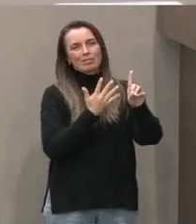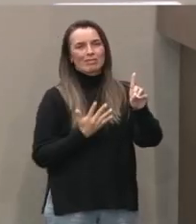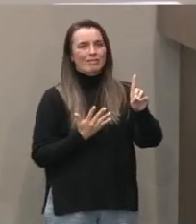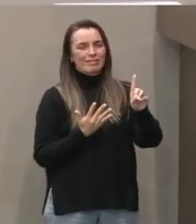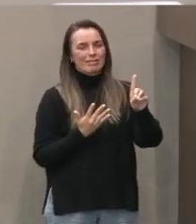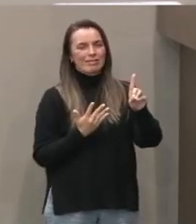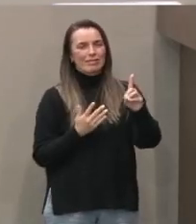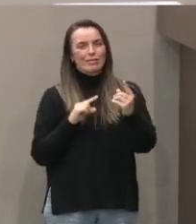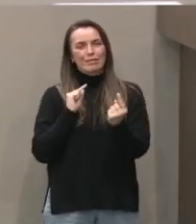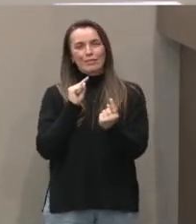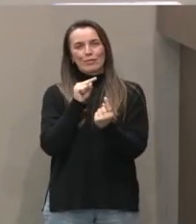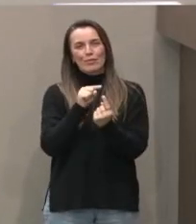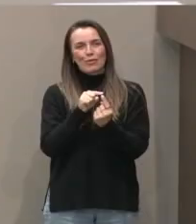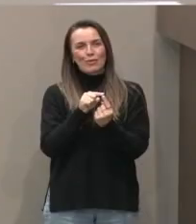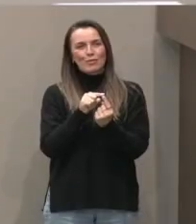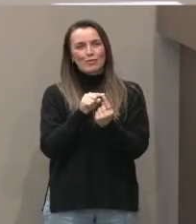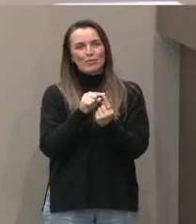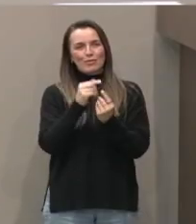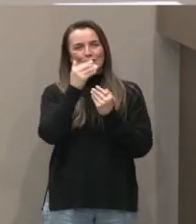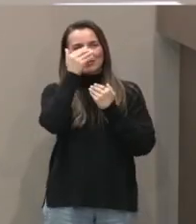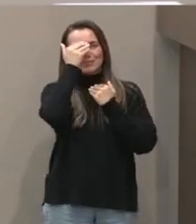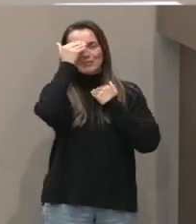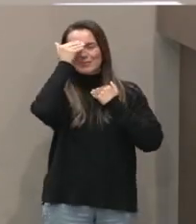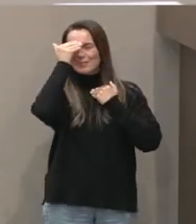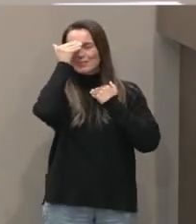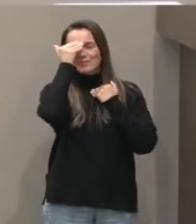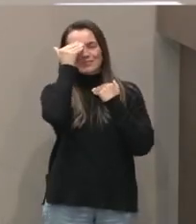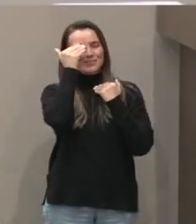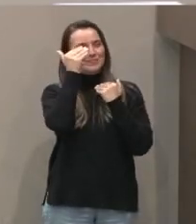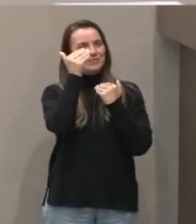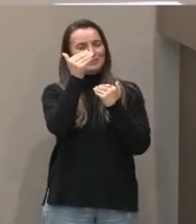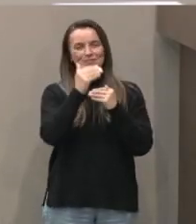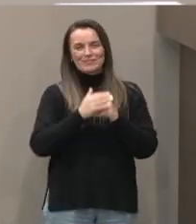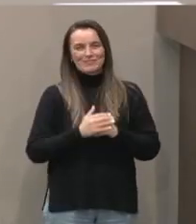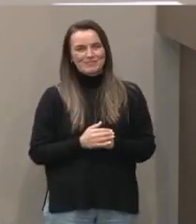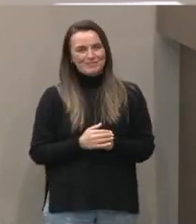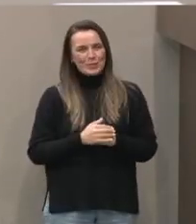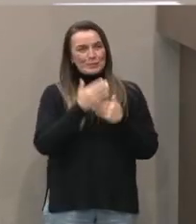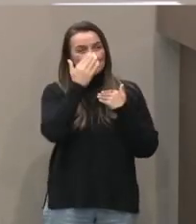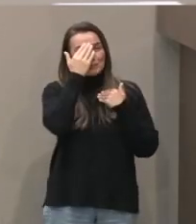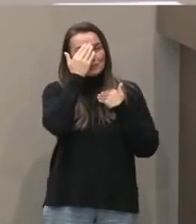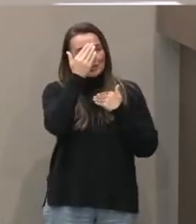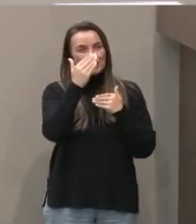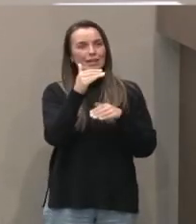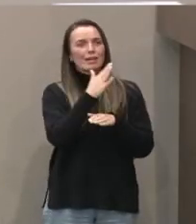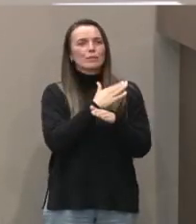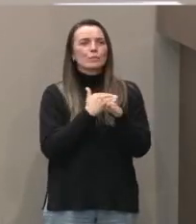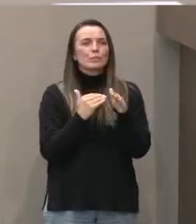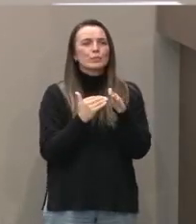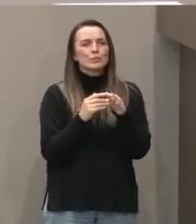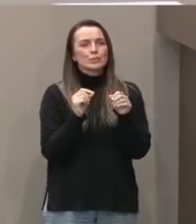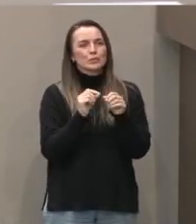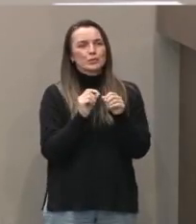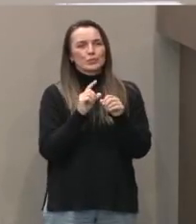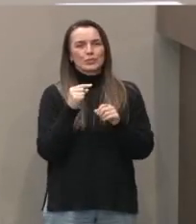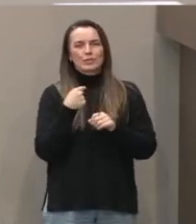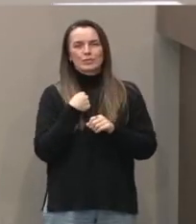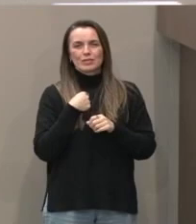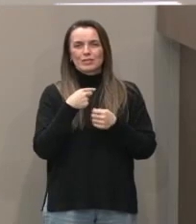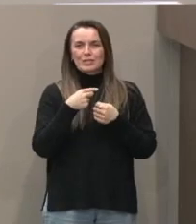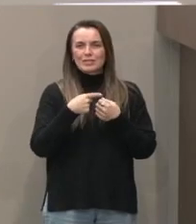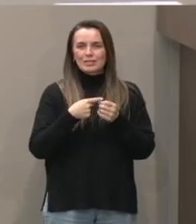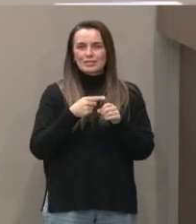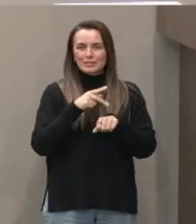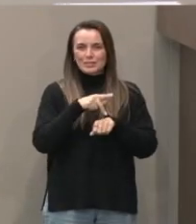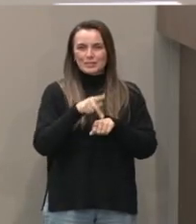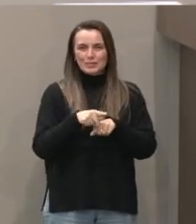para dizer muito obrigada, IOT, por tudo que vocês fizeram pela nossa cidade e